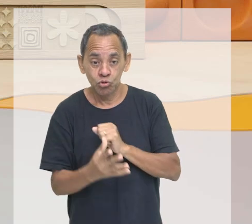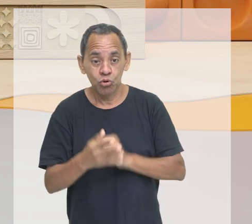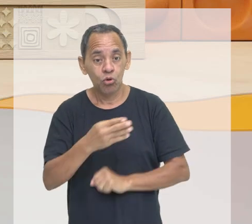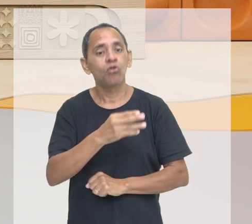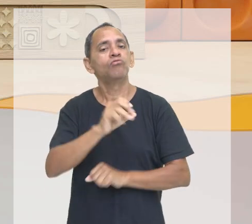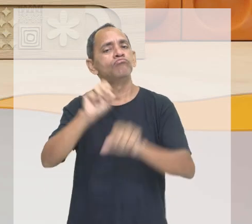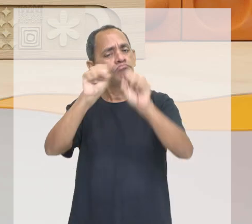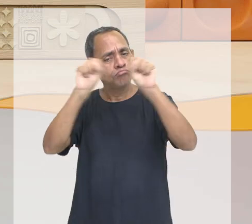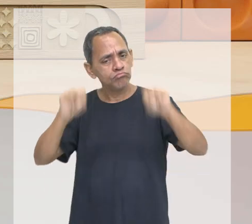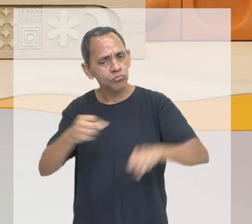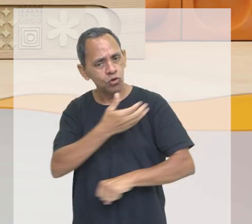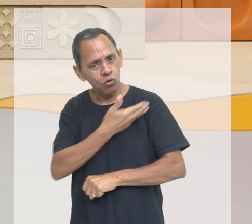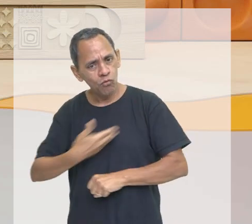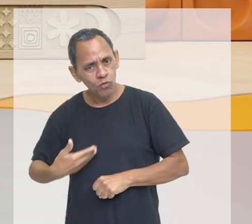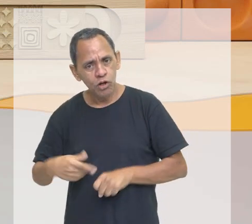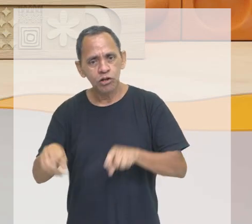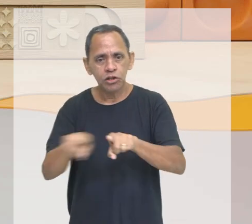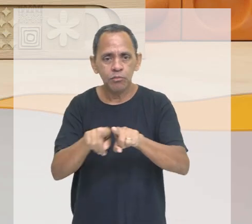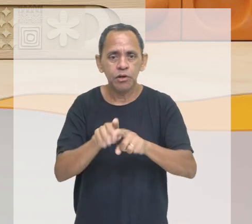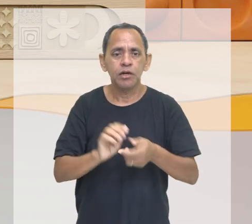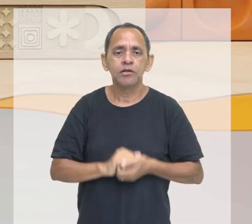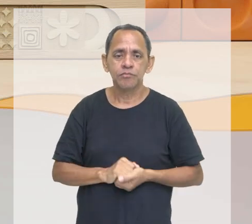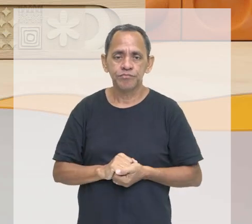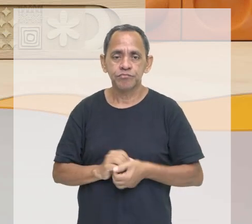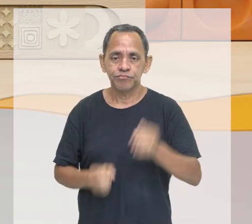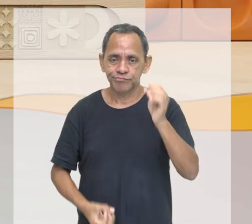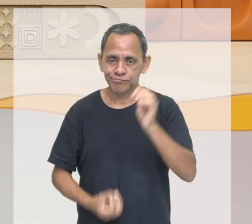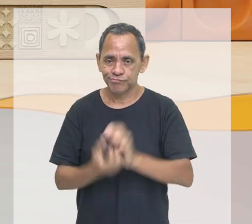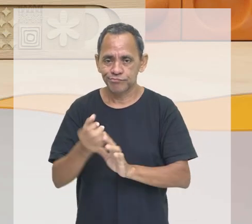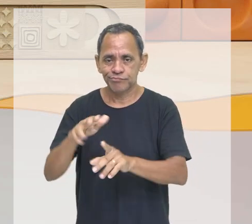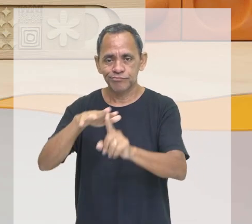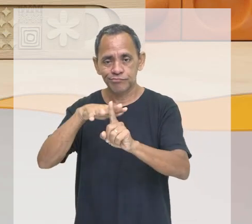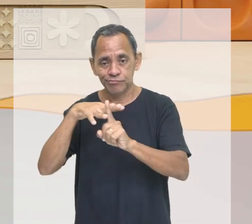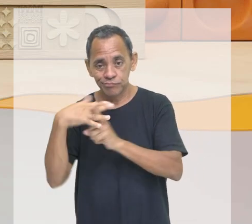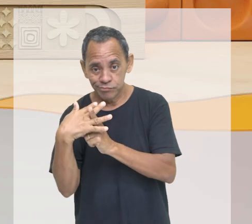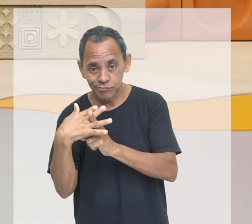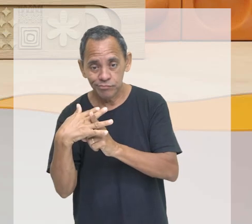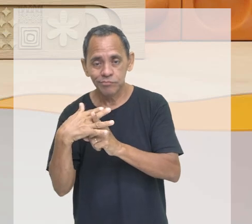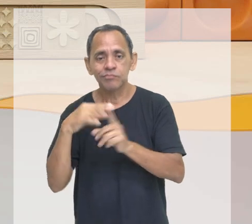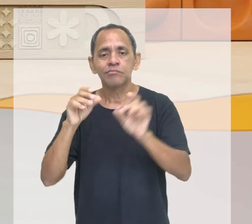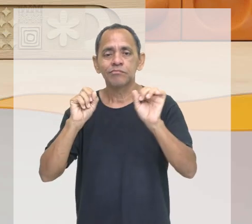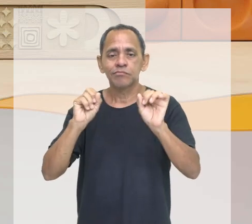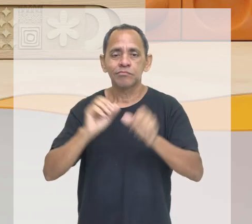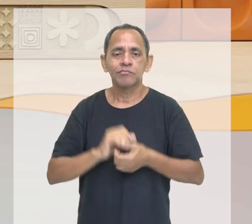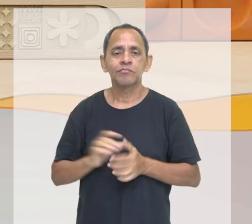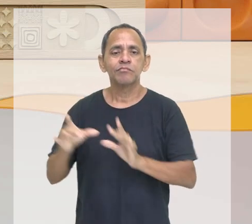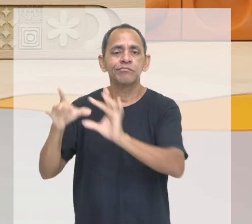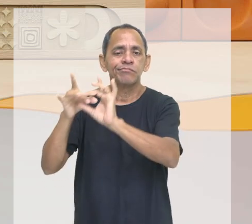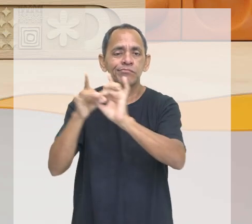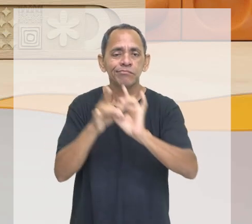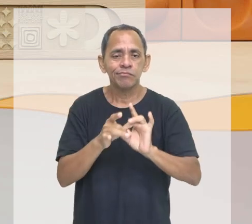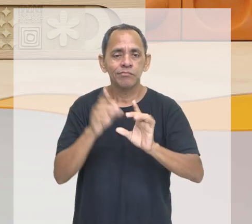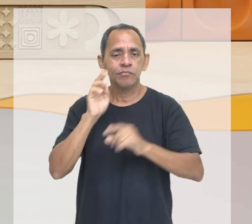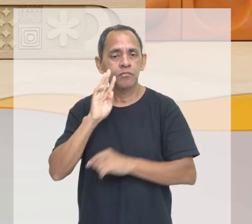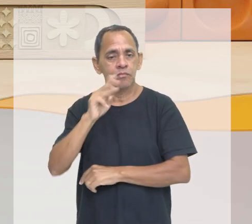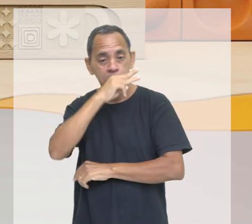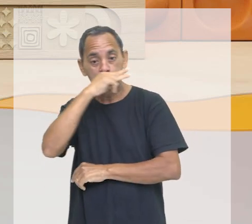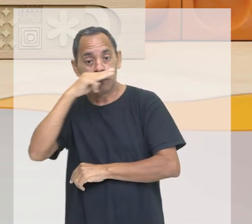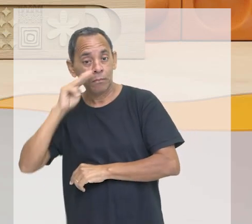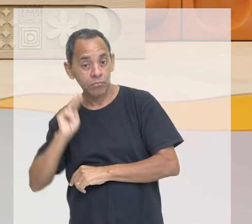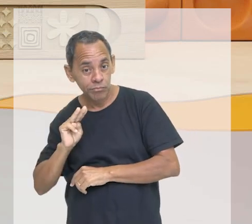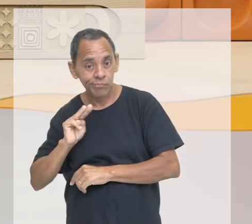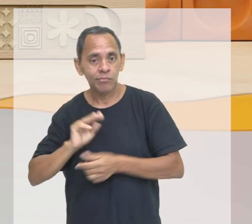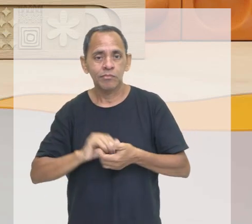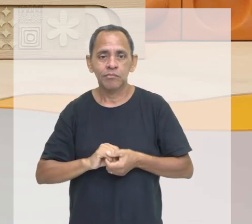antes havia sido implantado, que era justamente o socialismo, tá, gente? Socialismo ligado ali às correntes marxistas,